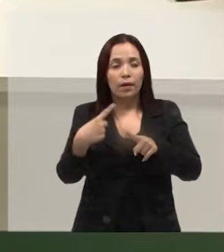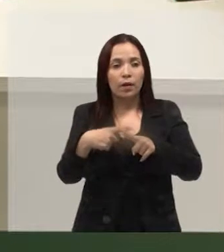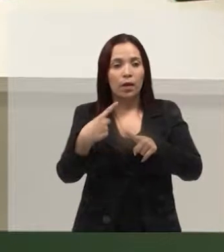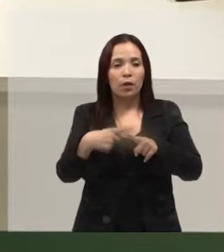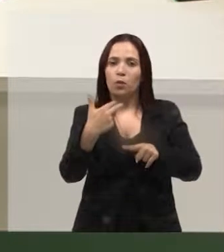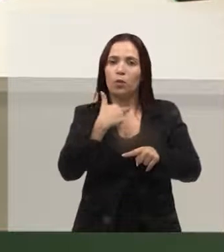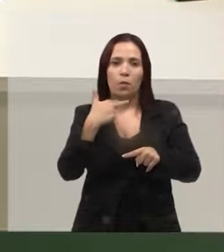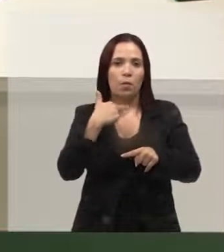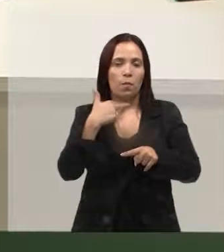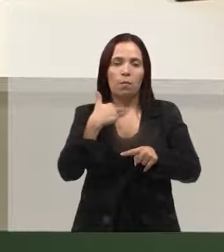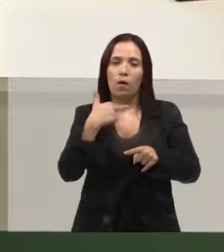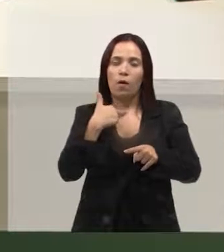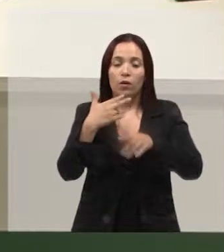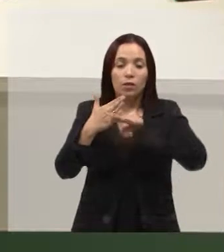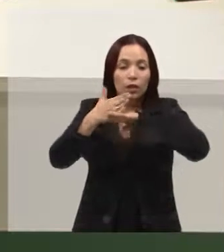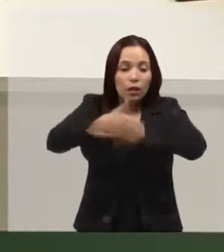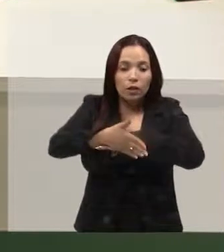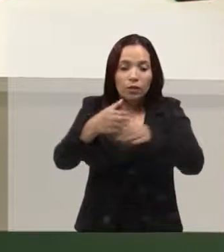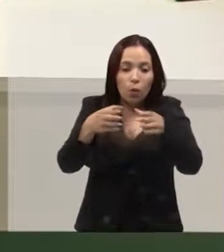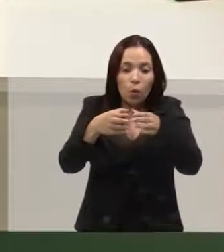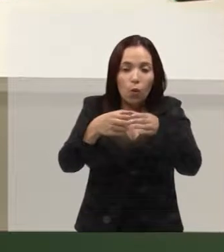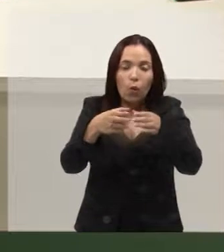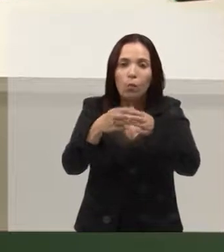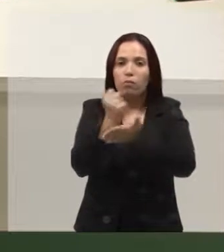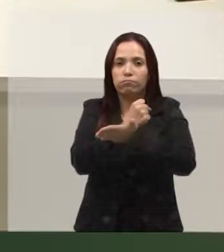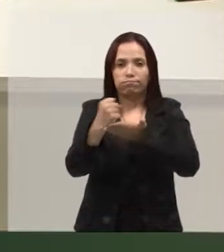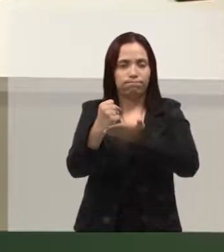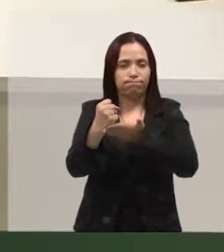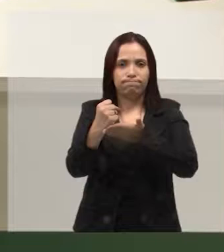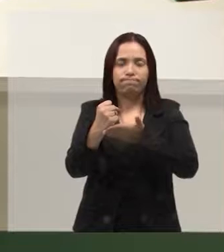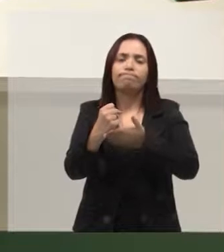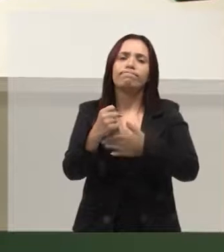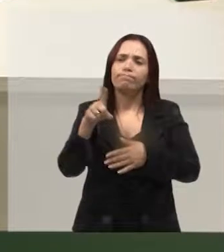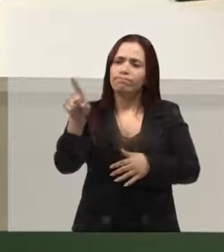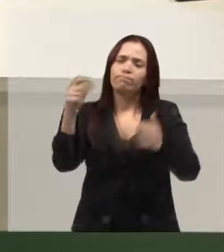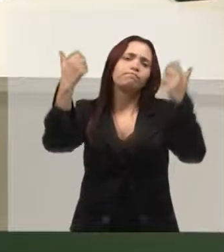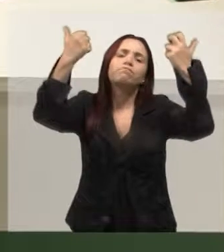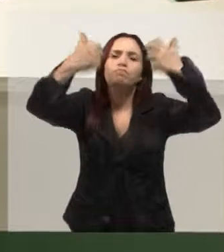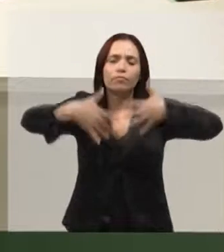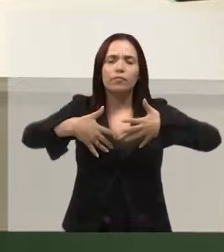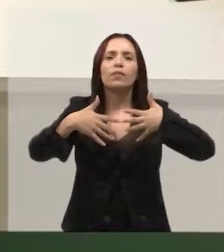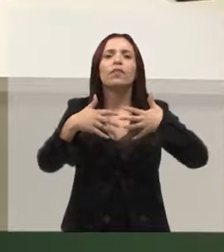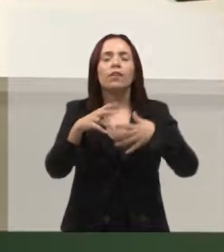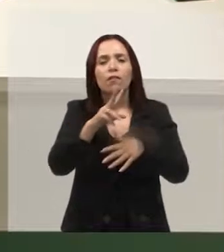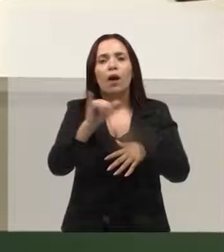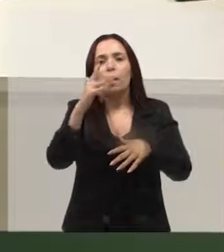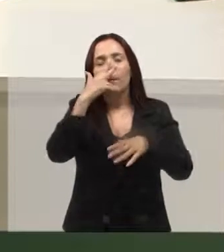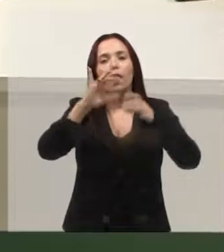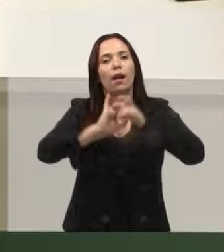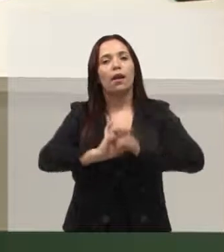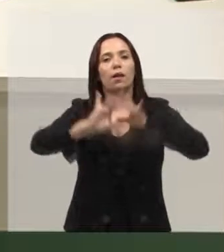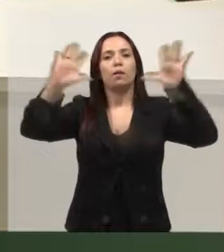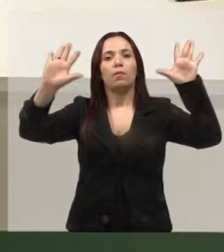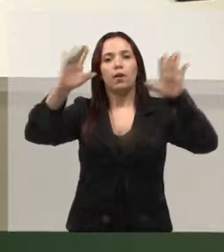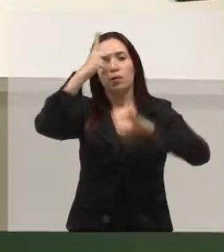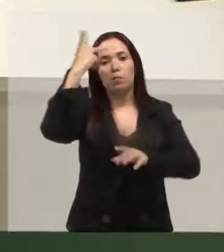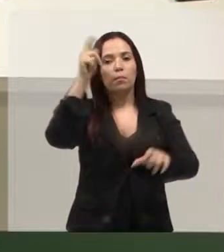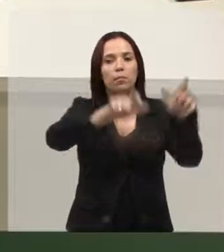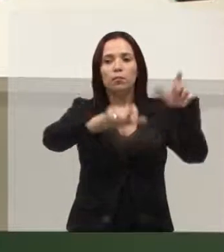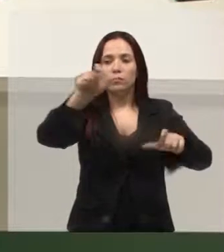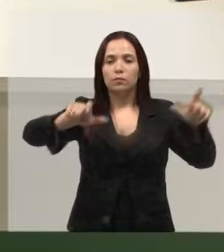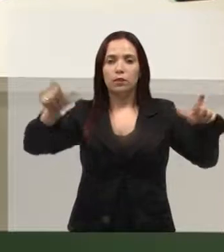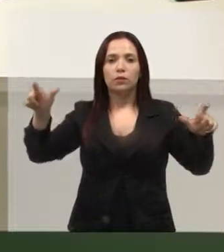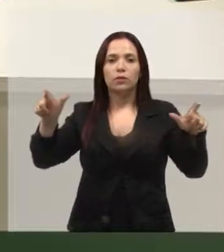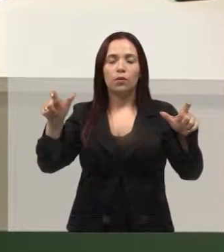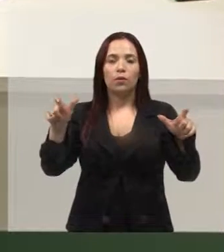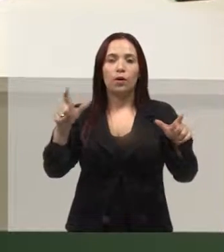Quer dizer, se a gente conseguir isso de fato, como o senhor colocou, vai ser libertário para as pessoas que estão no crime,